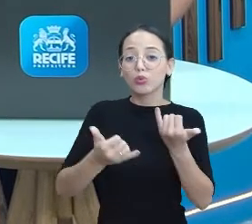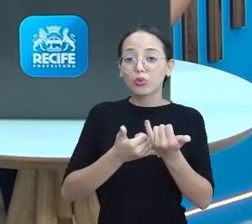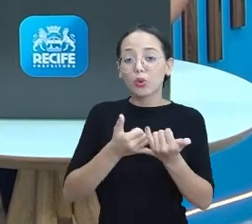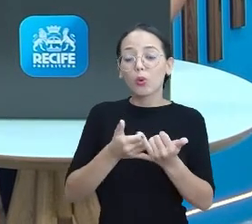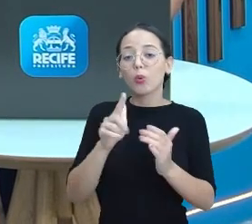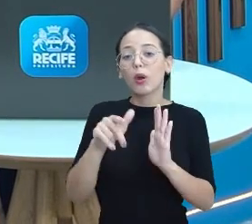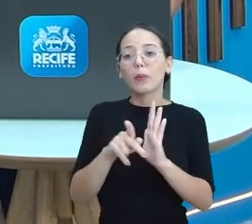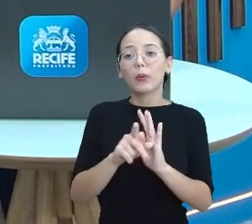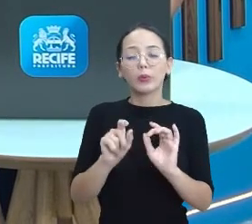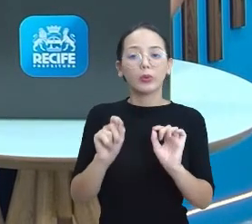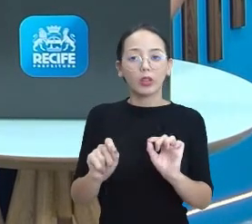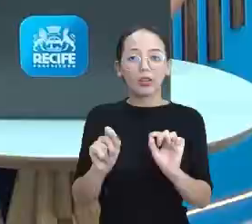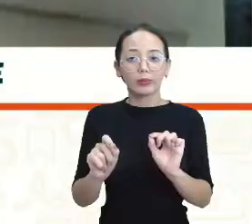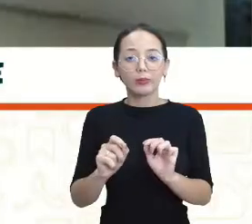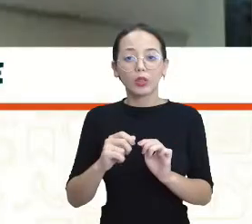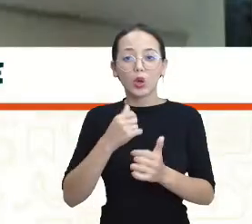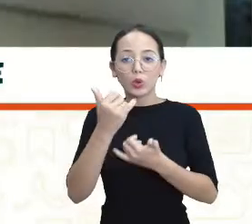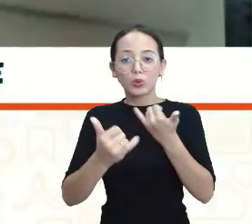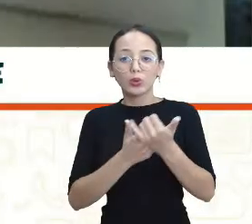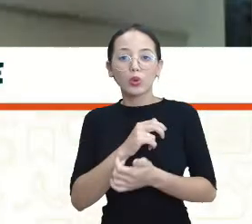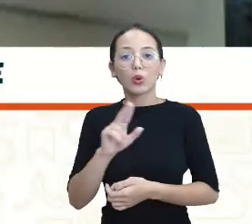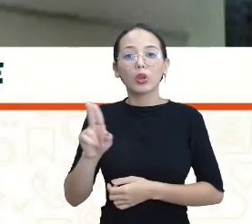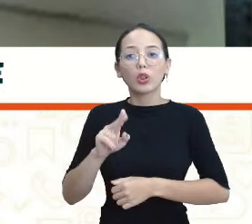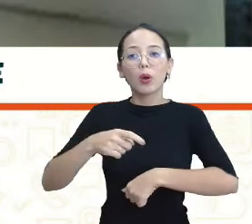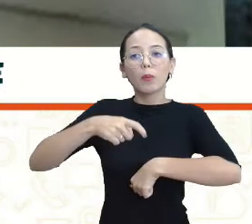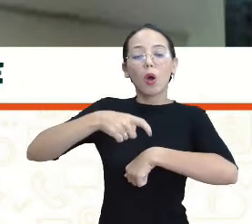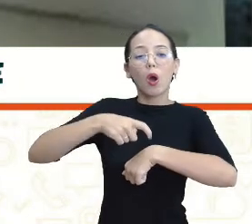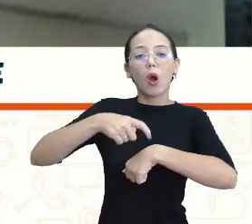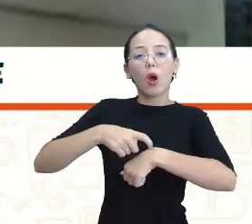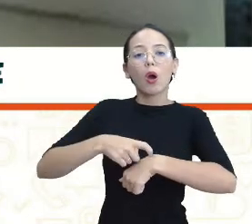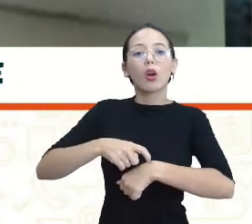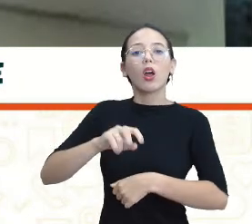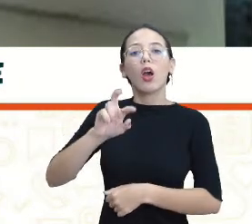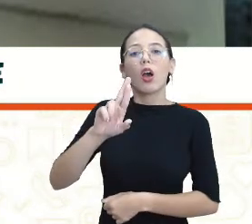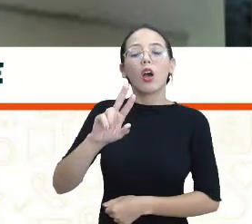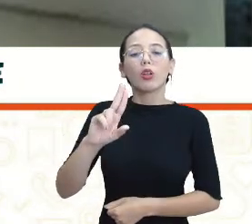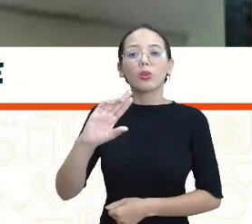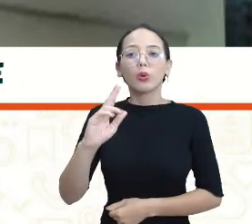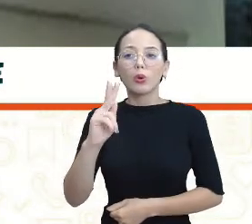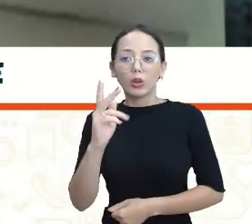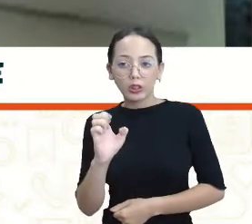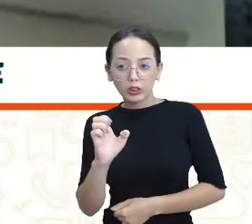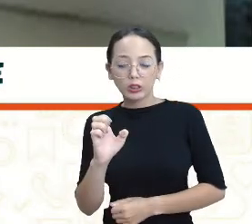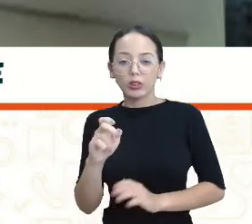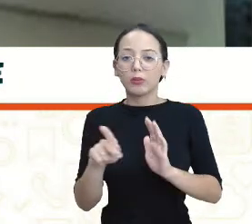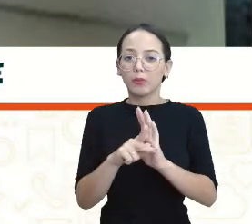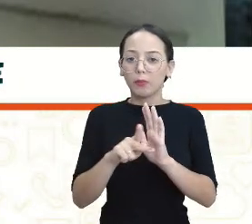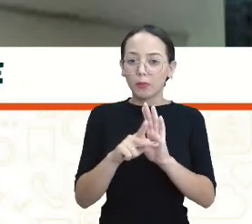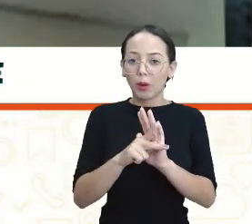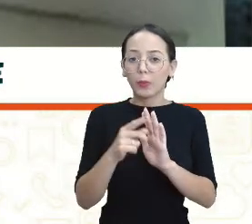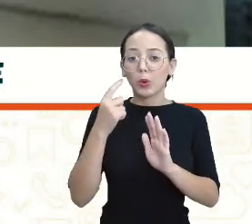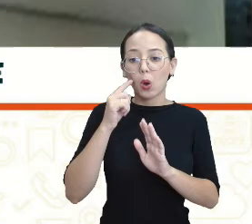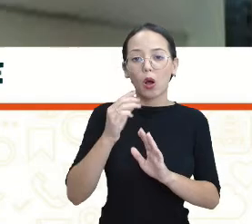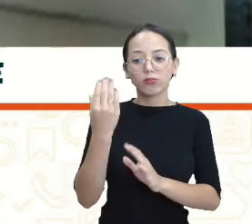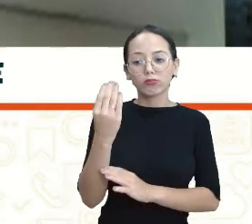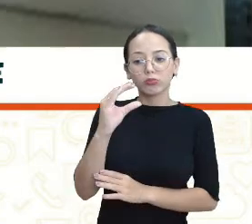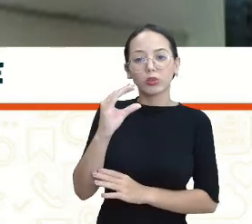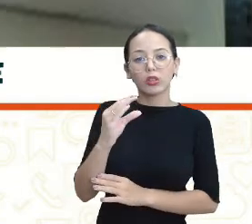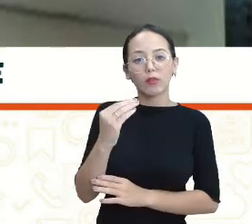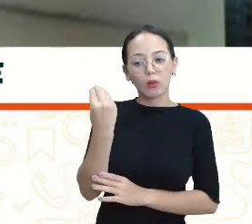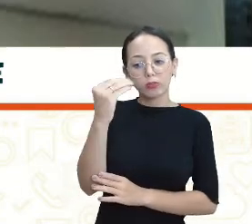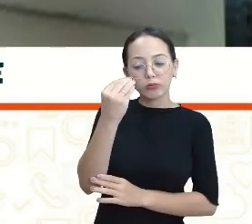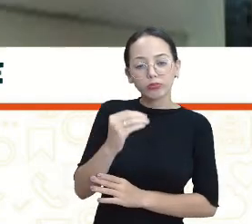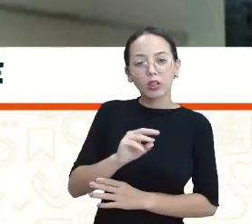é um jogo que se chama Hora do Rush, esse segundo jogo. É um jogo que está disponível na rede para todos os